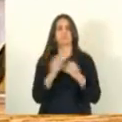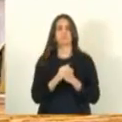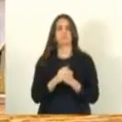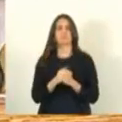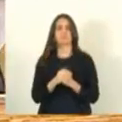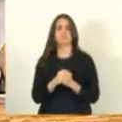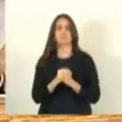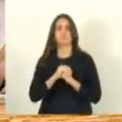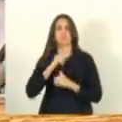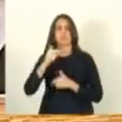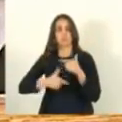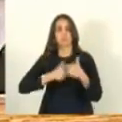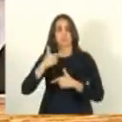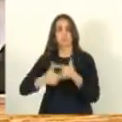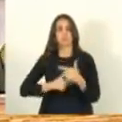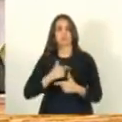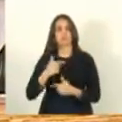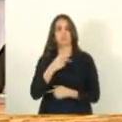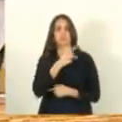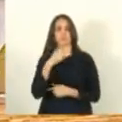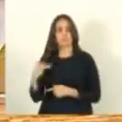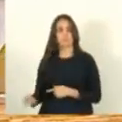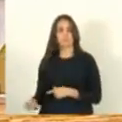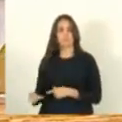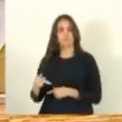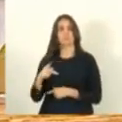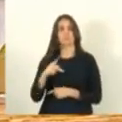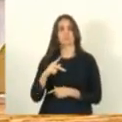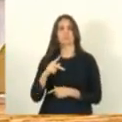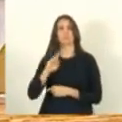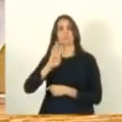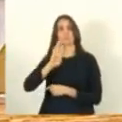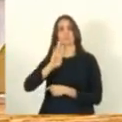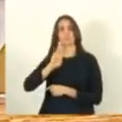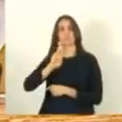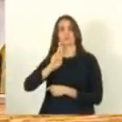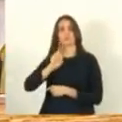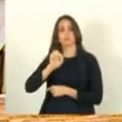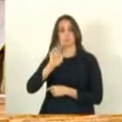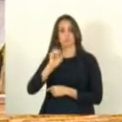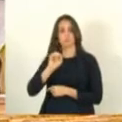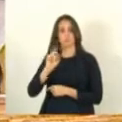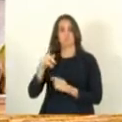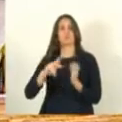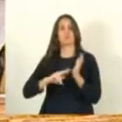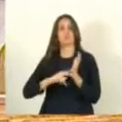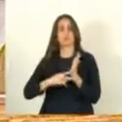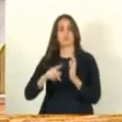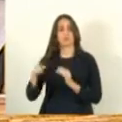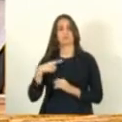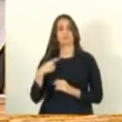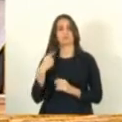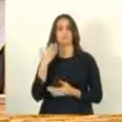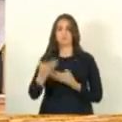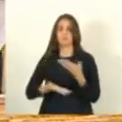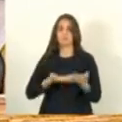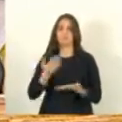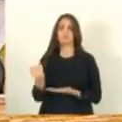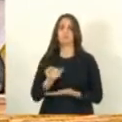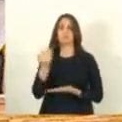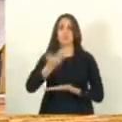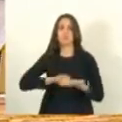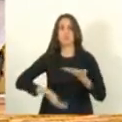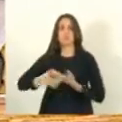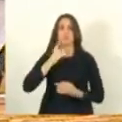a atuação do presidente do Sinazes, o Bruno Menelli. O Bruno Menelli teve uma participação